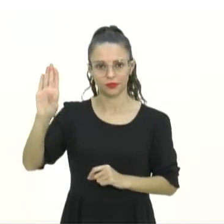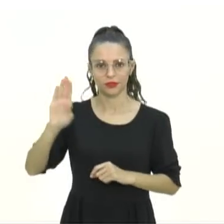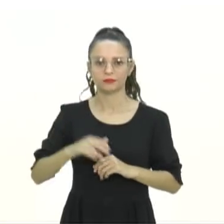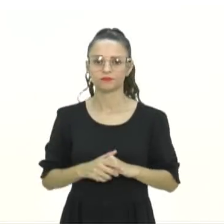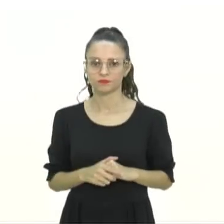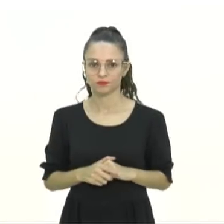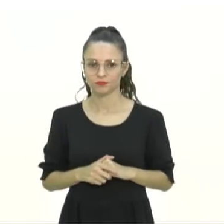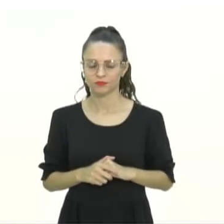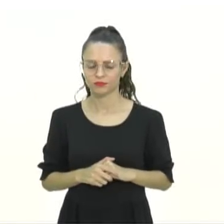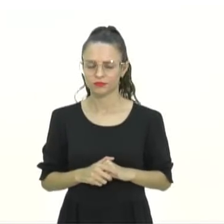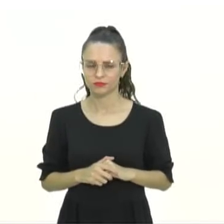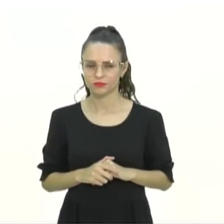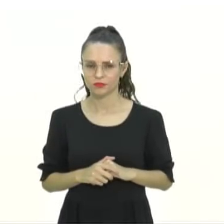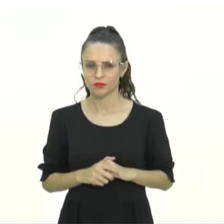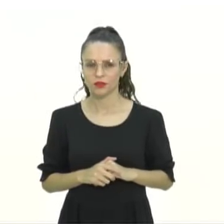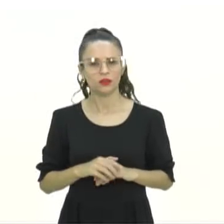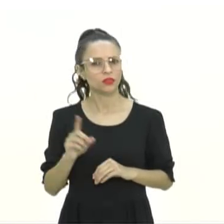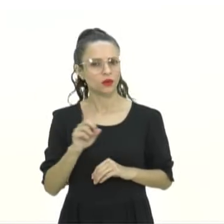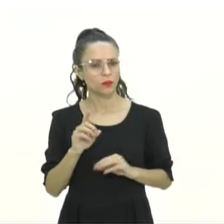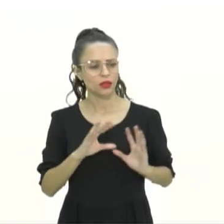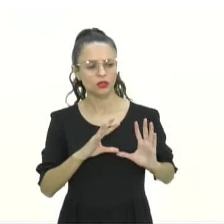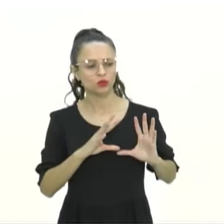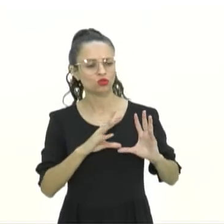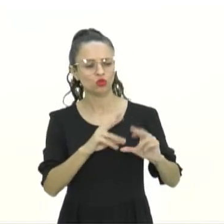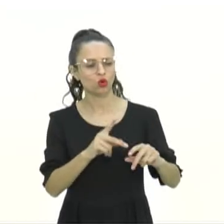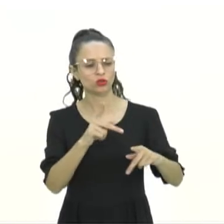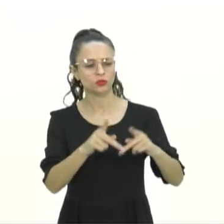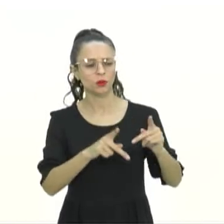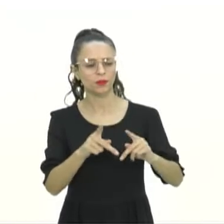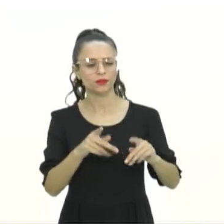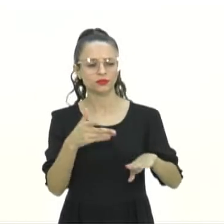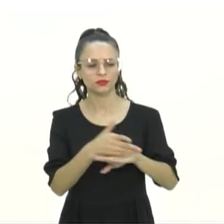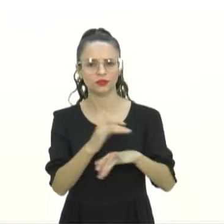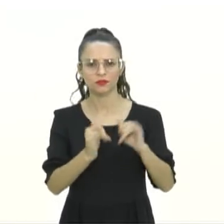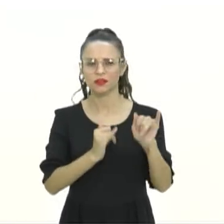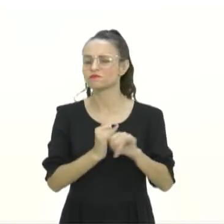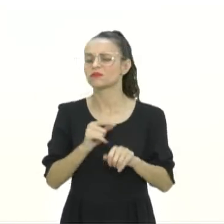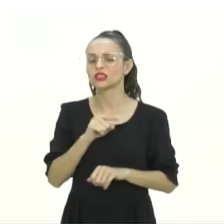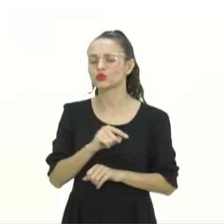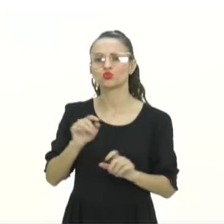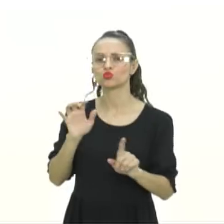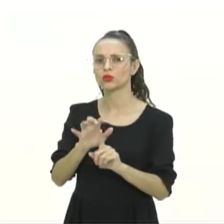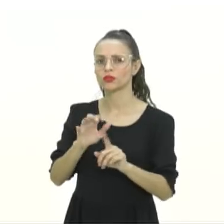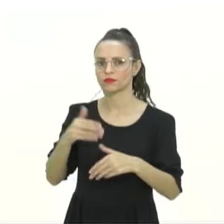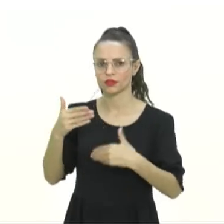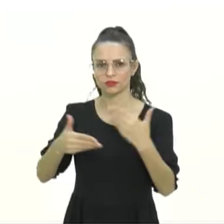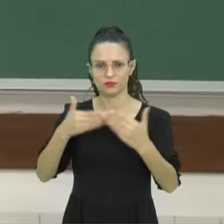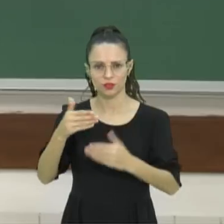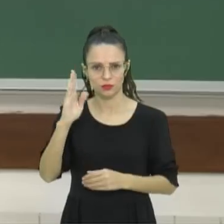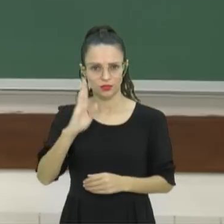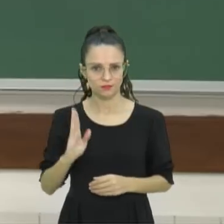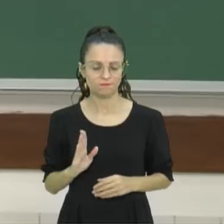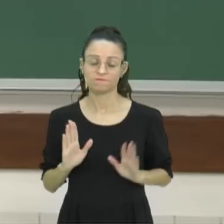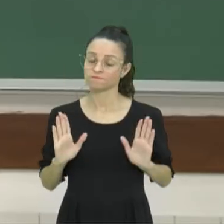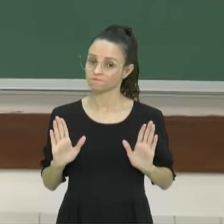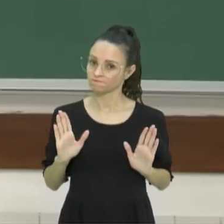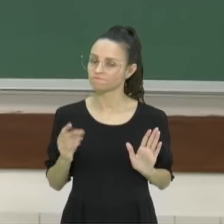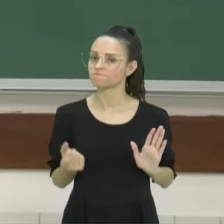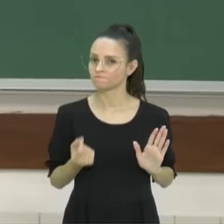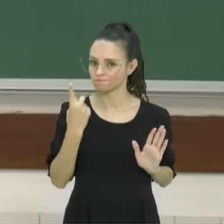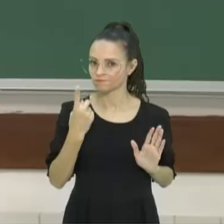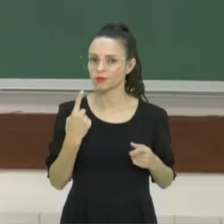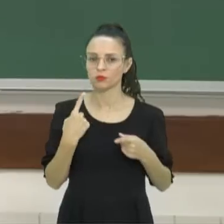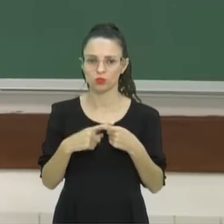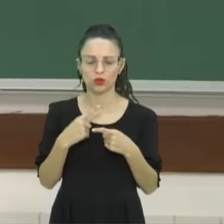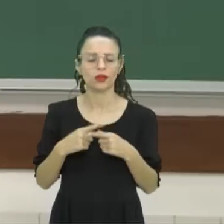o fato de nem todos possuírem não interfere no desenvolvimento do país? Veja, é uma afirmação arriscada, né?